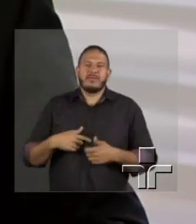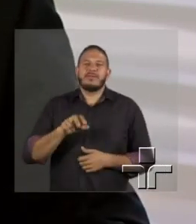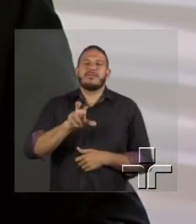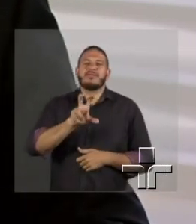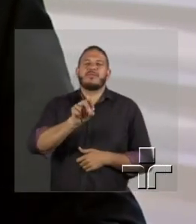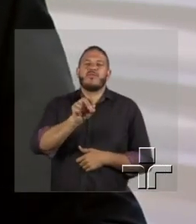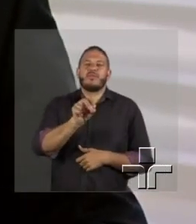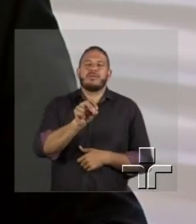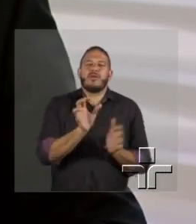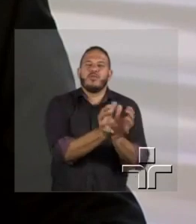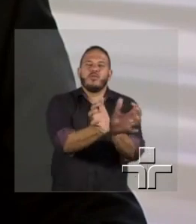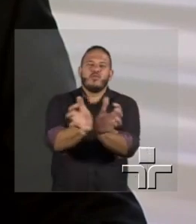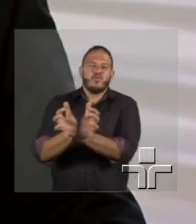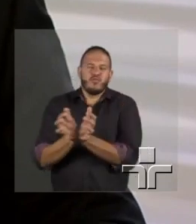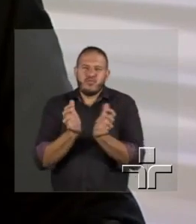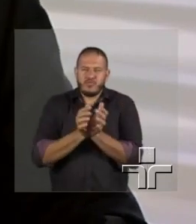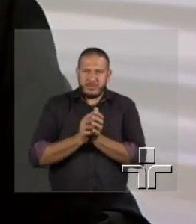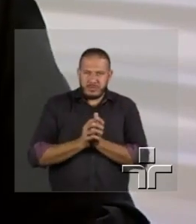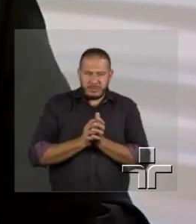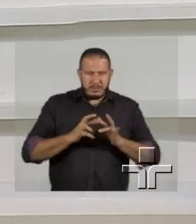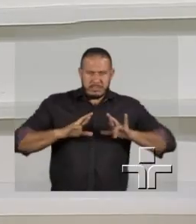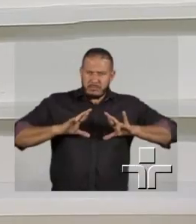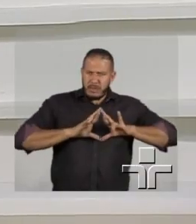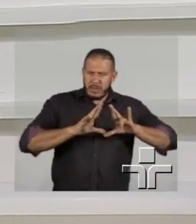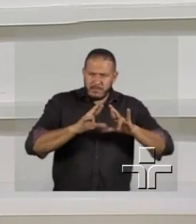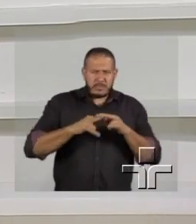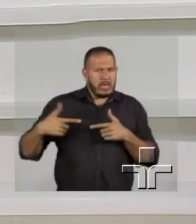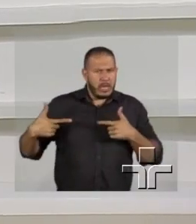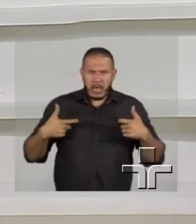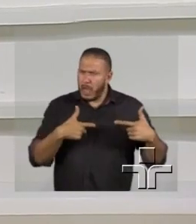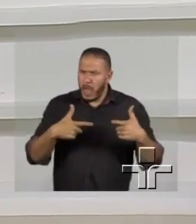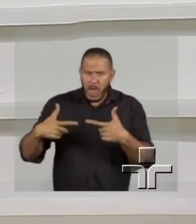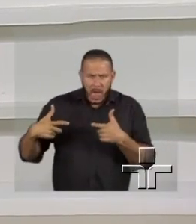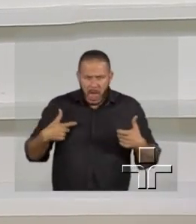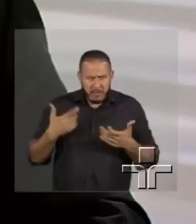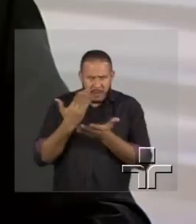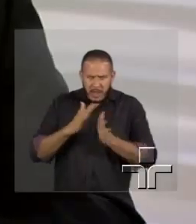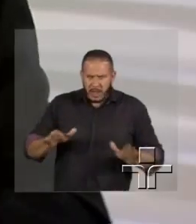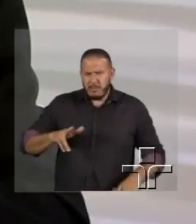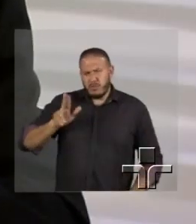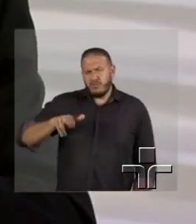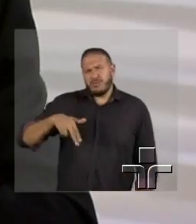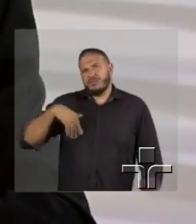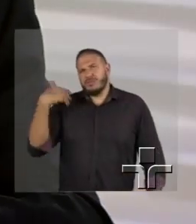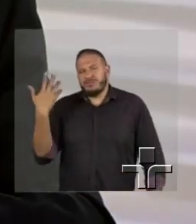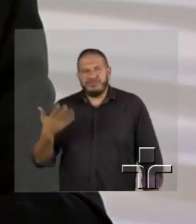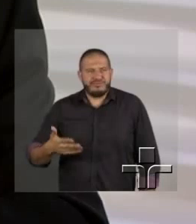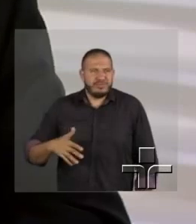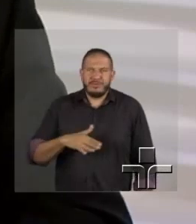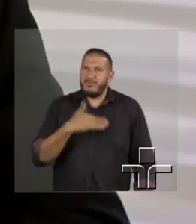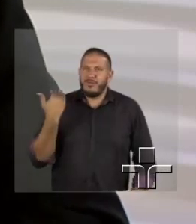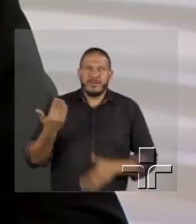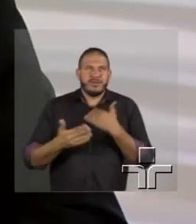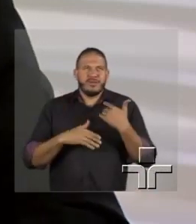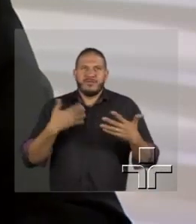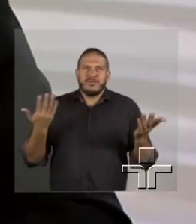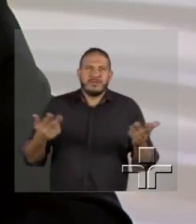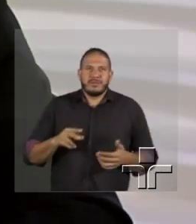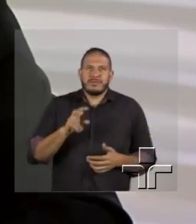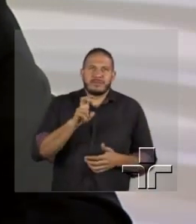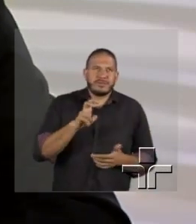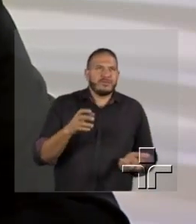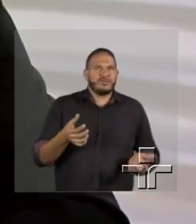me pressionando, mas eu não, até hoje eu não sei dizer para isso, não. Partidos? Não. Já recebeu algum convite? Já.